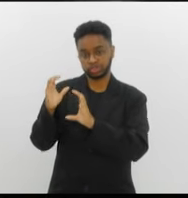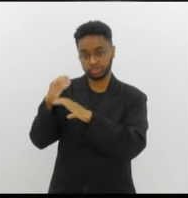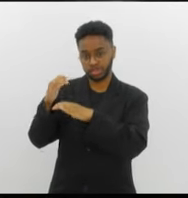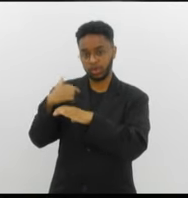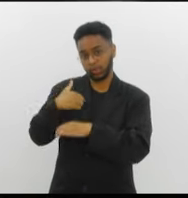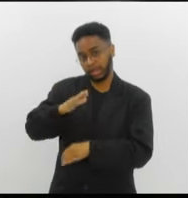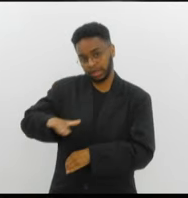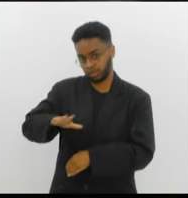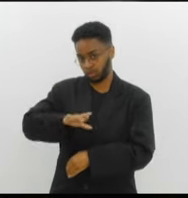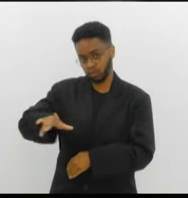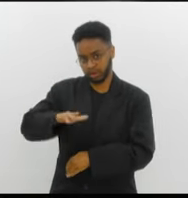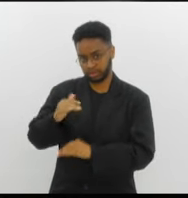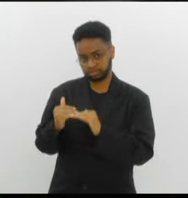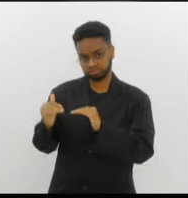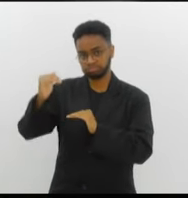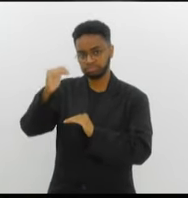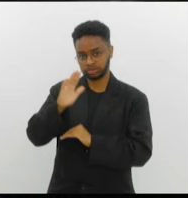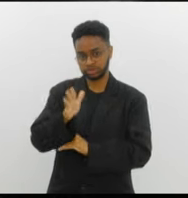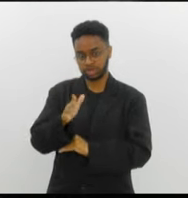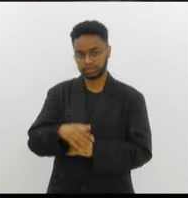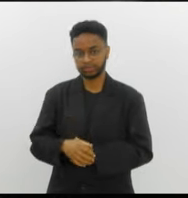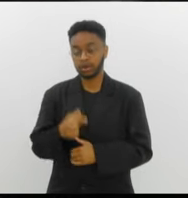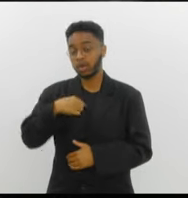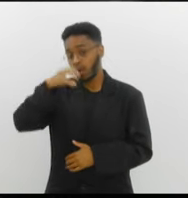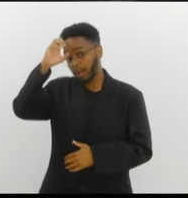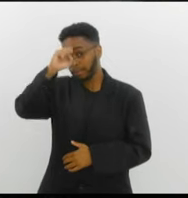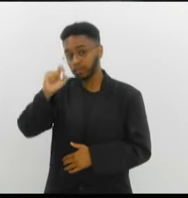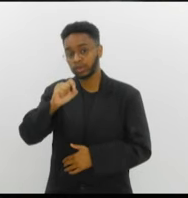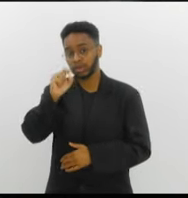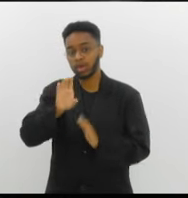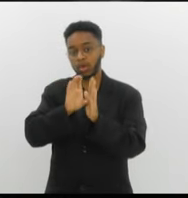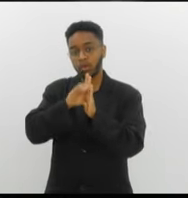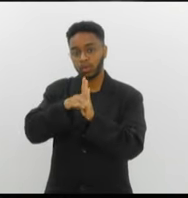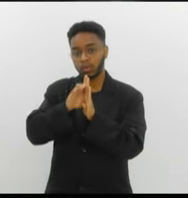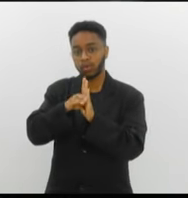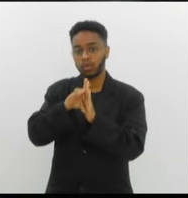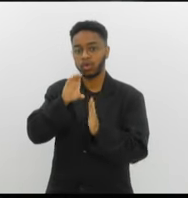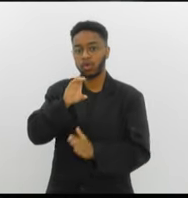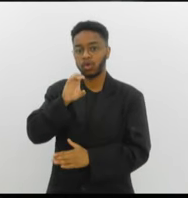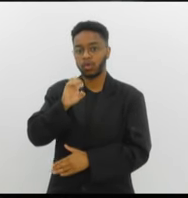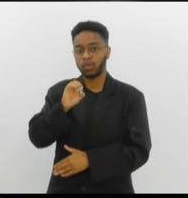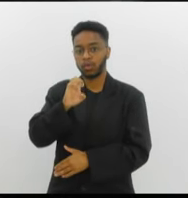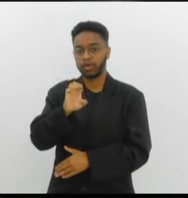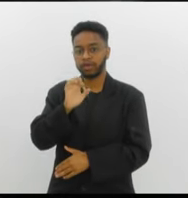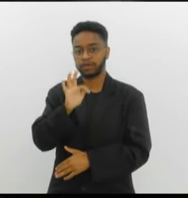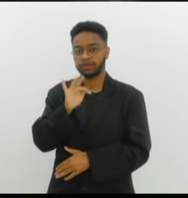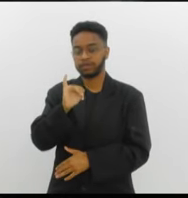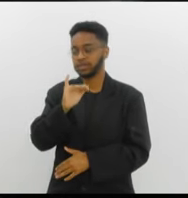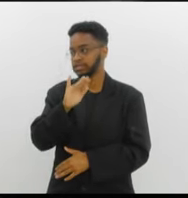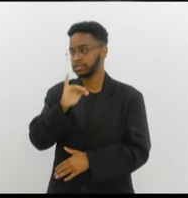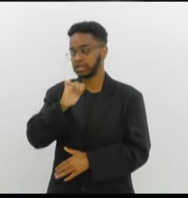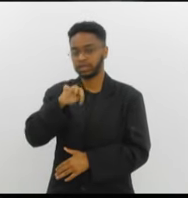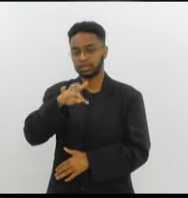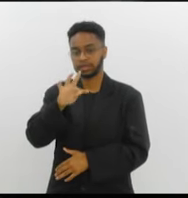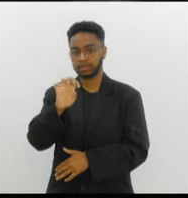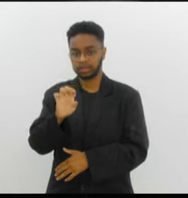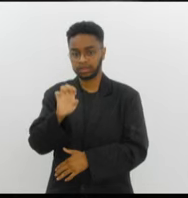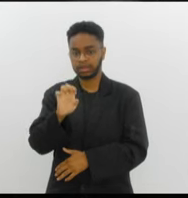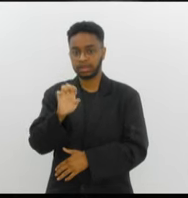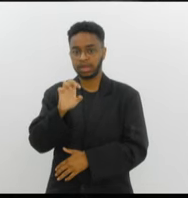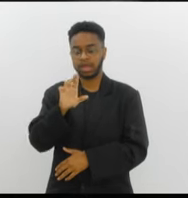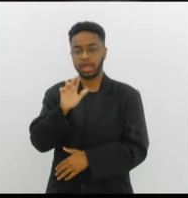mais menino, eu aprendi o conceito de coeficiente de Hanoff. O que é